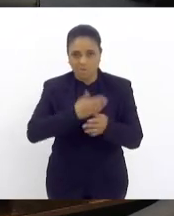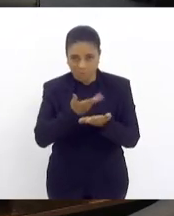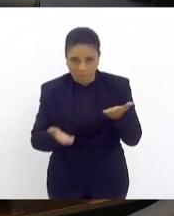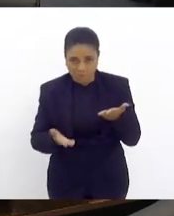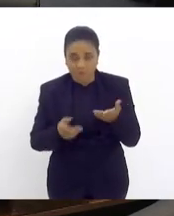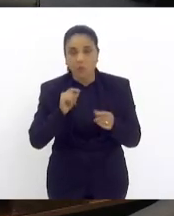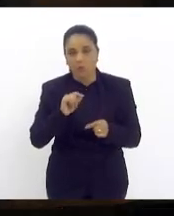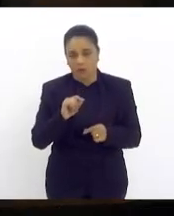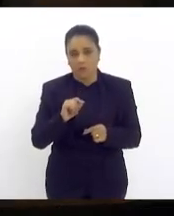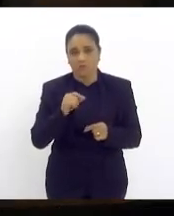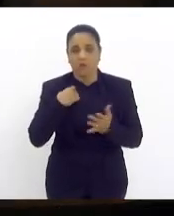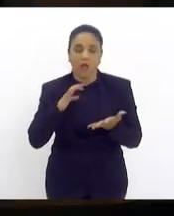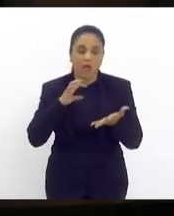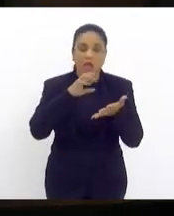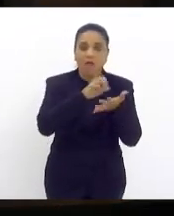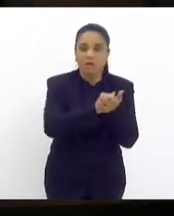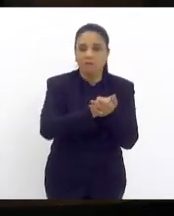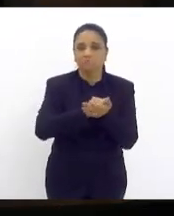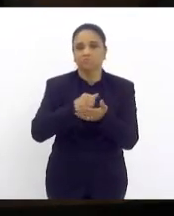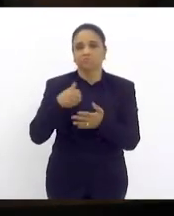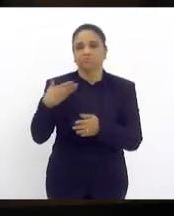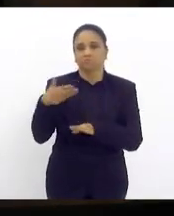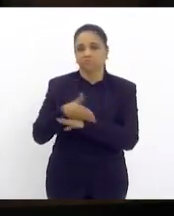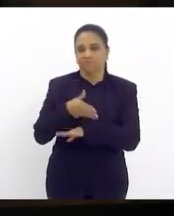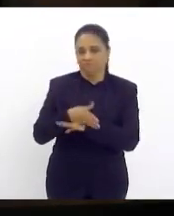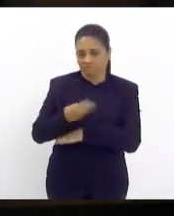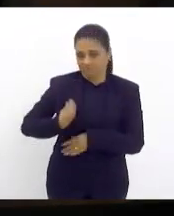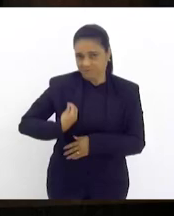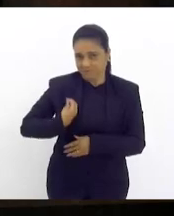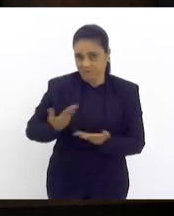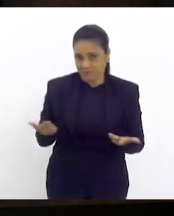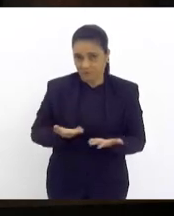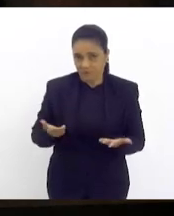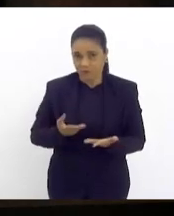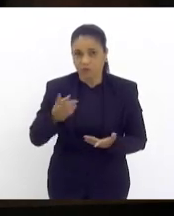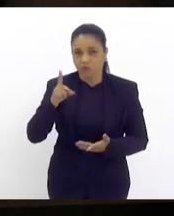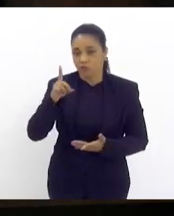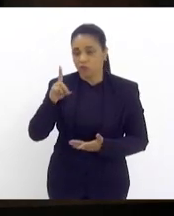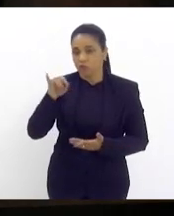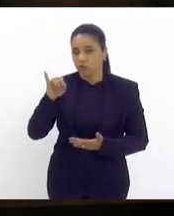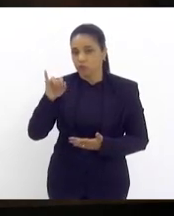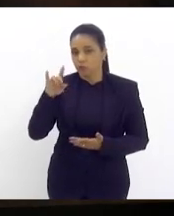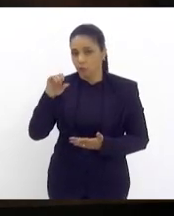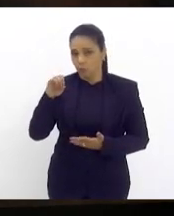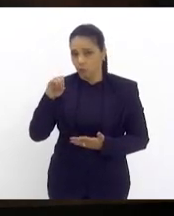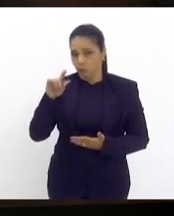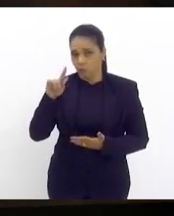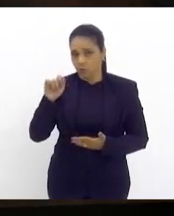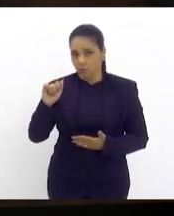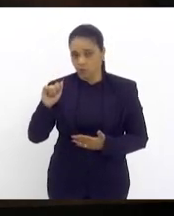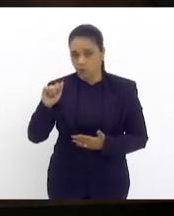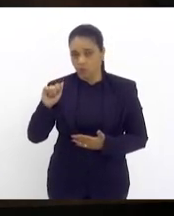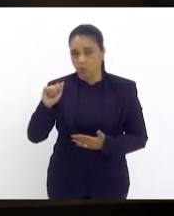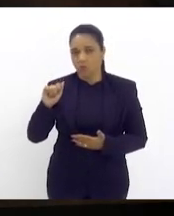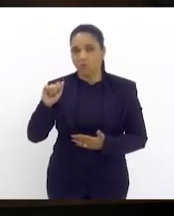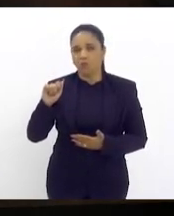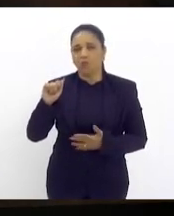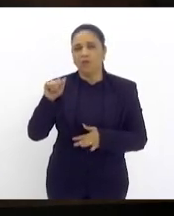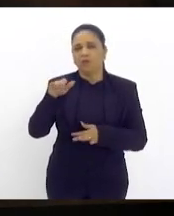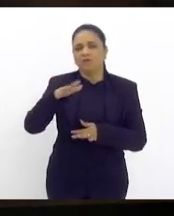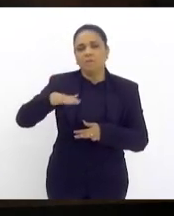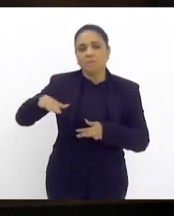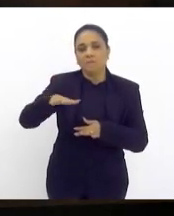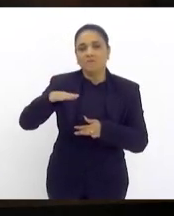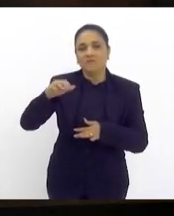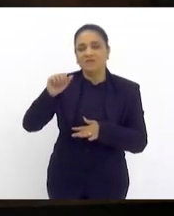eu quero registrar a presença aqui entre nós do seu Diogo José Flores Alves lá de Santo Antônio de